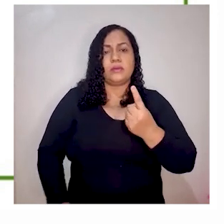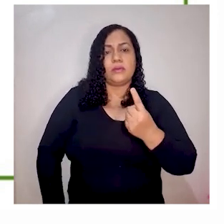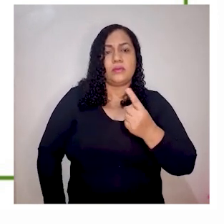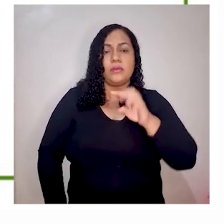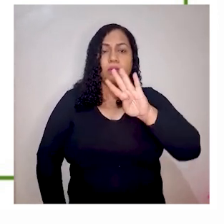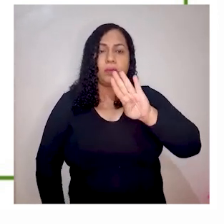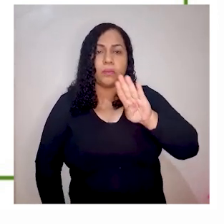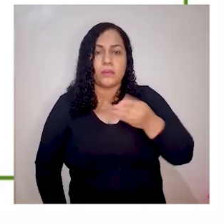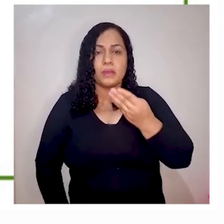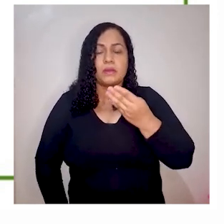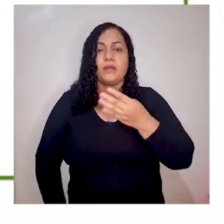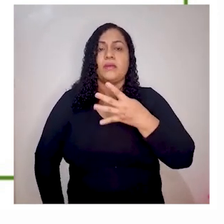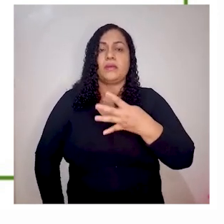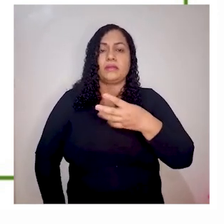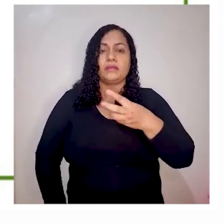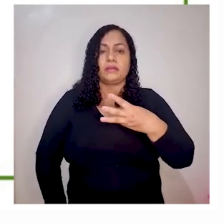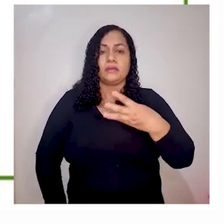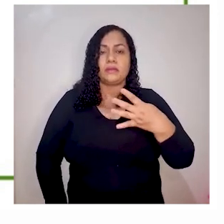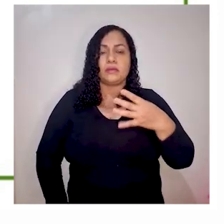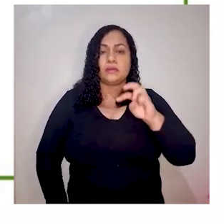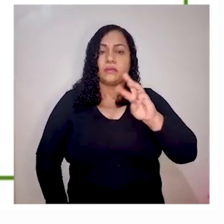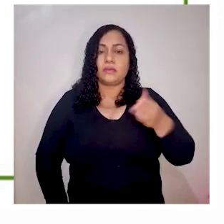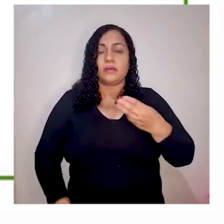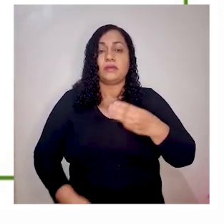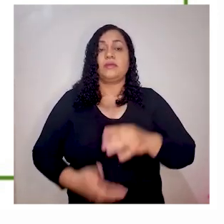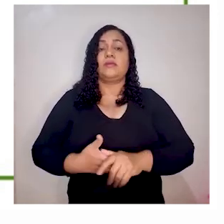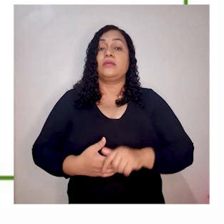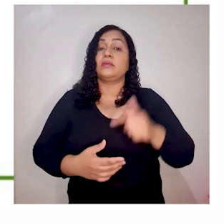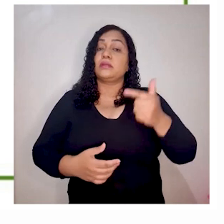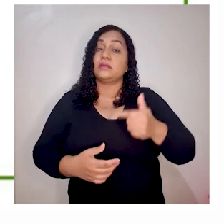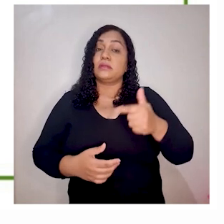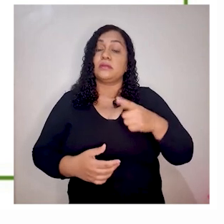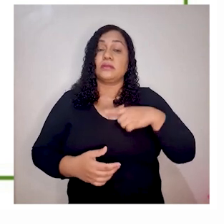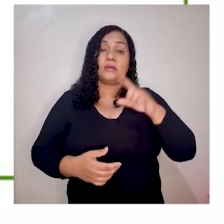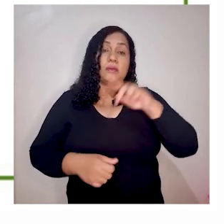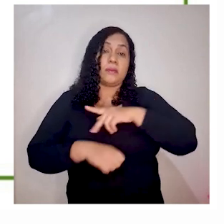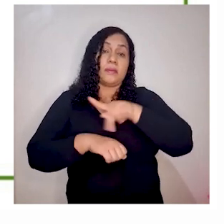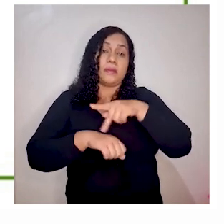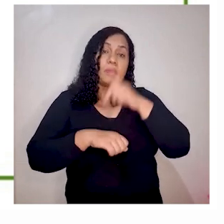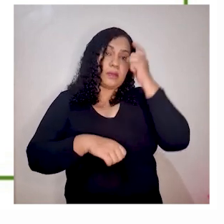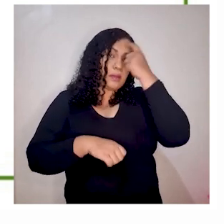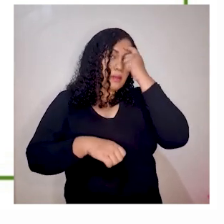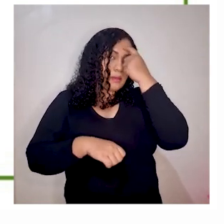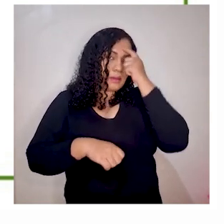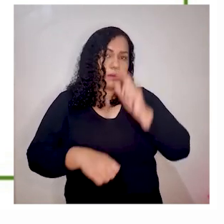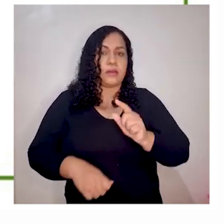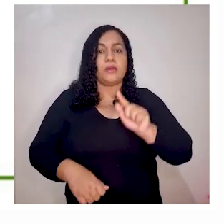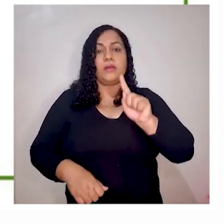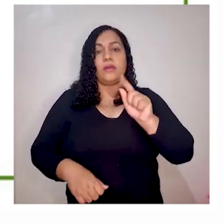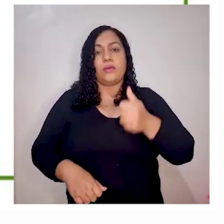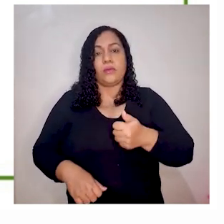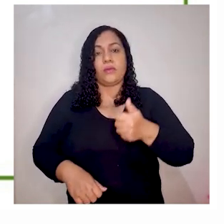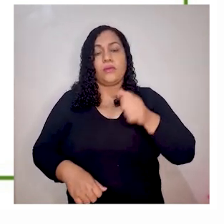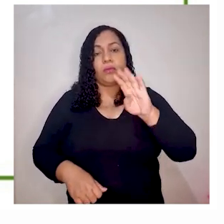bilhão 434 milhões de habitantes. Em segundo lugar, vem a Índia, com 1